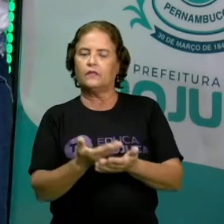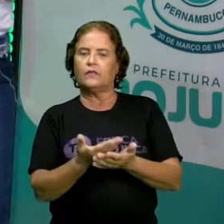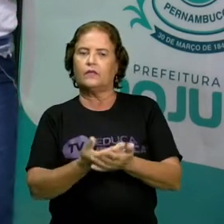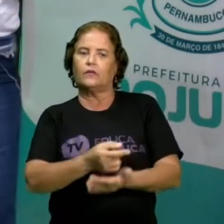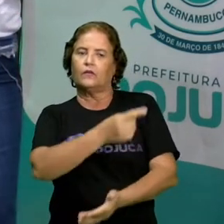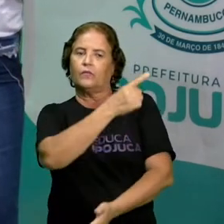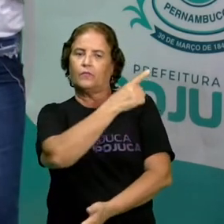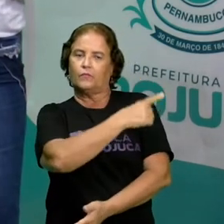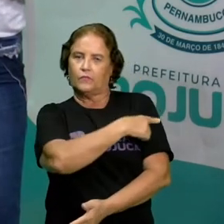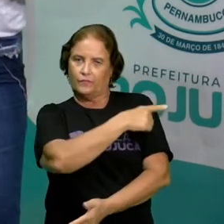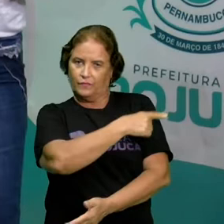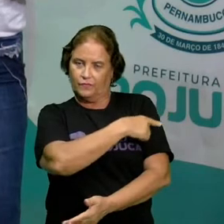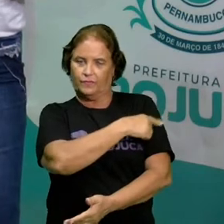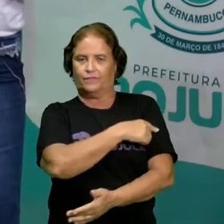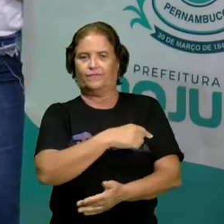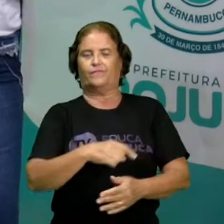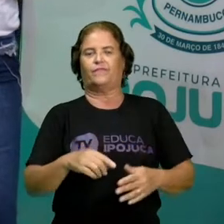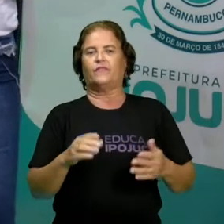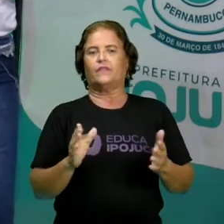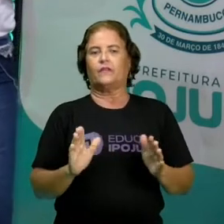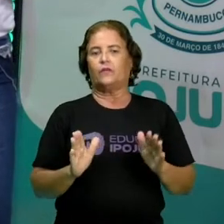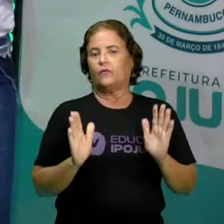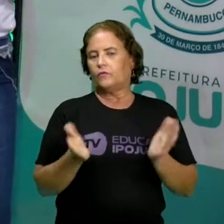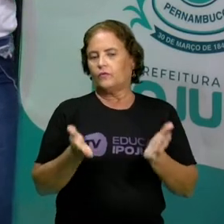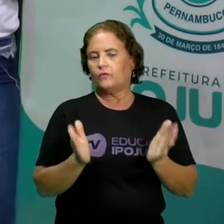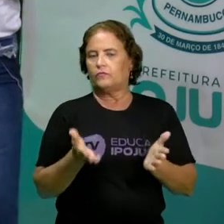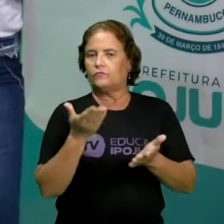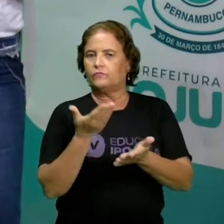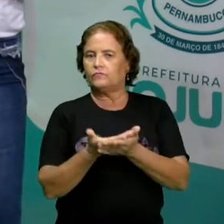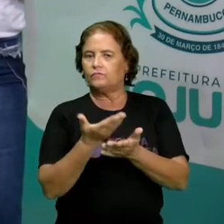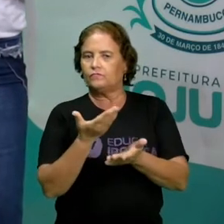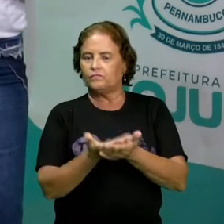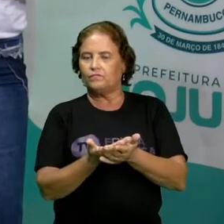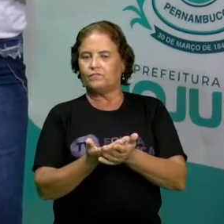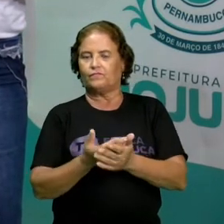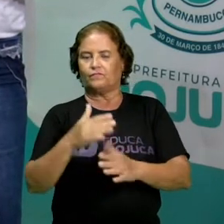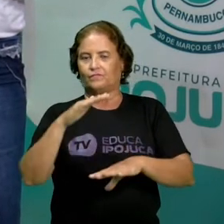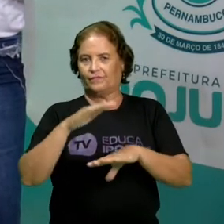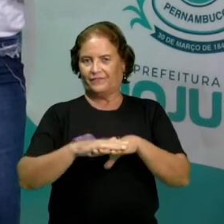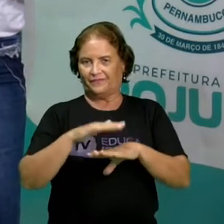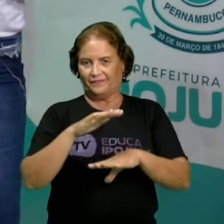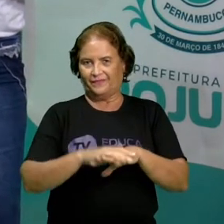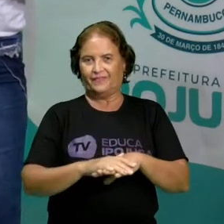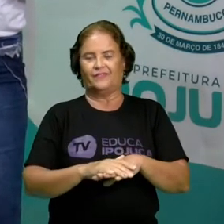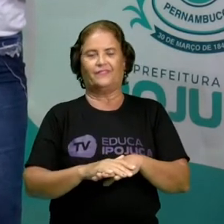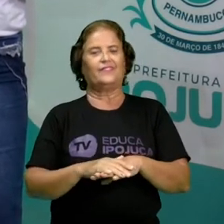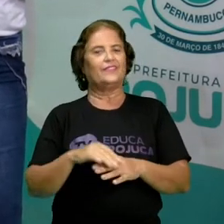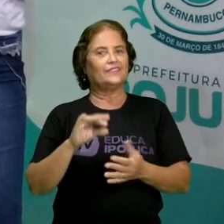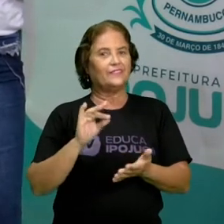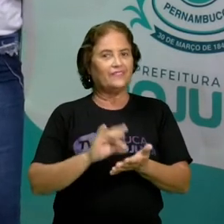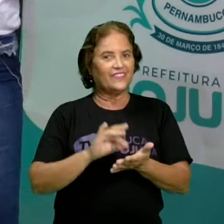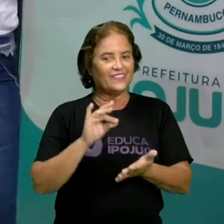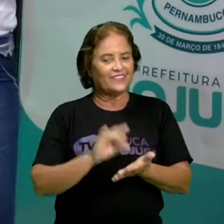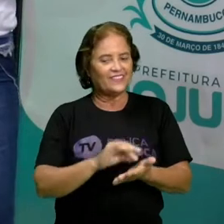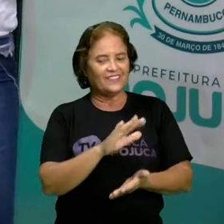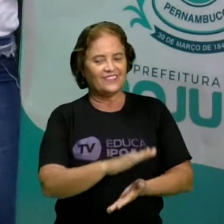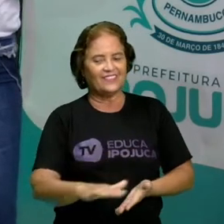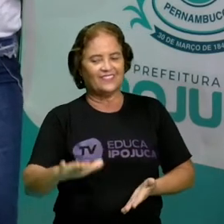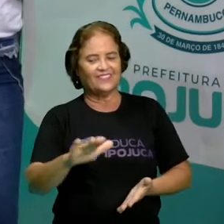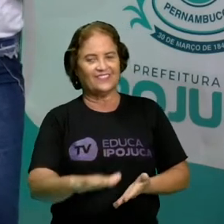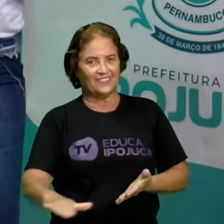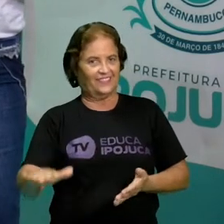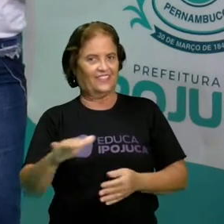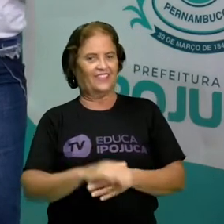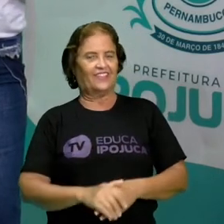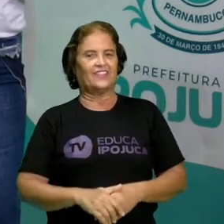Isso mesmo! E hoje teremos aula de matemática. Isso mesmo, criançadas! Quem